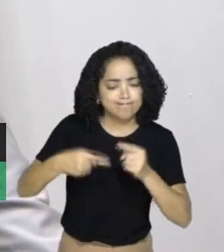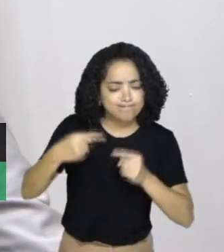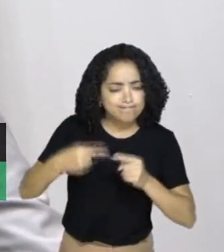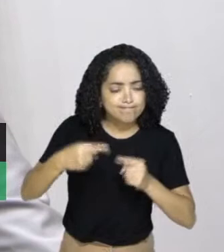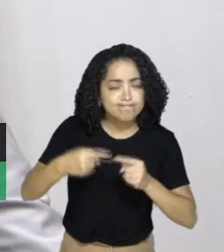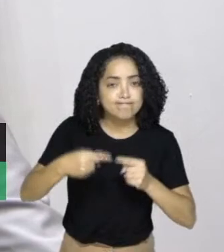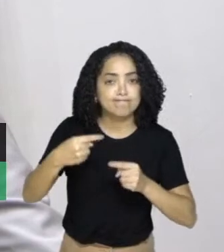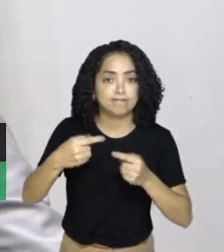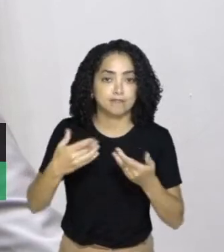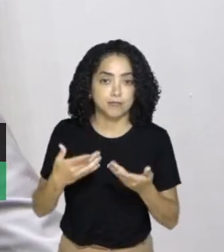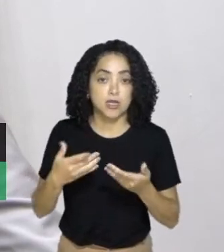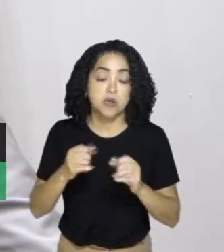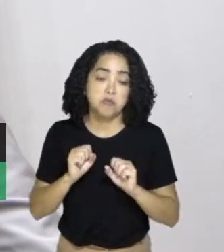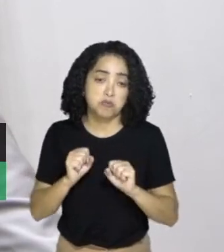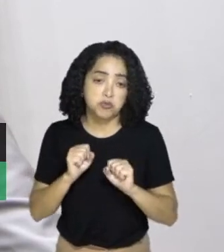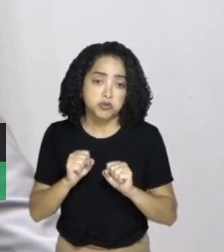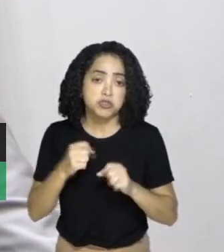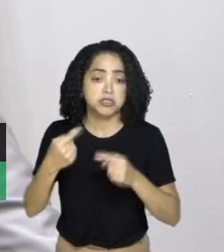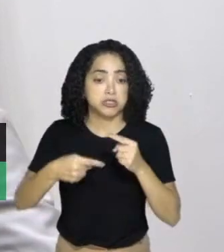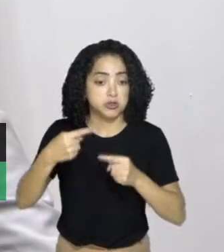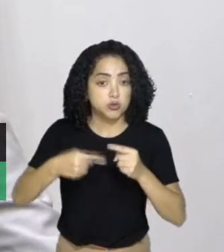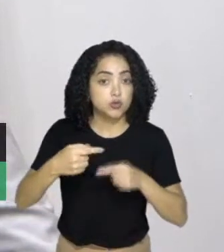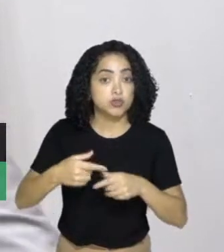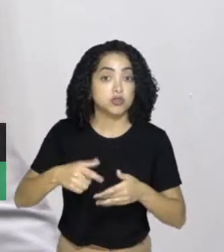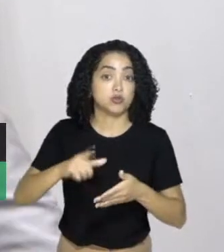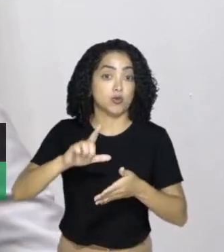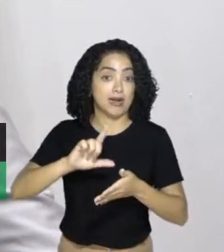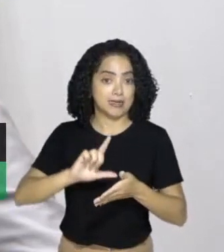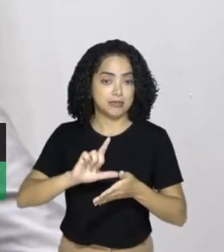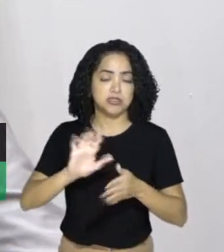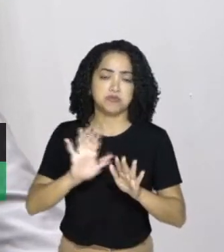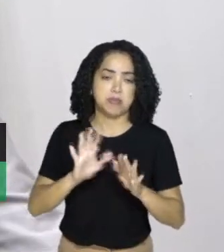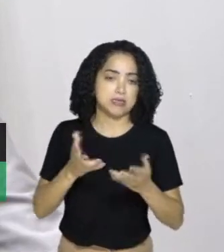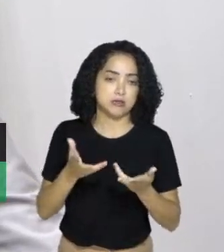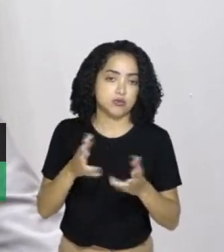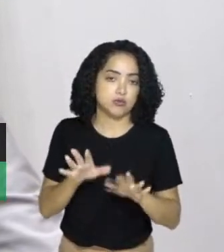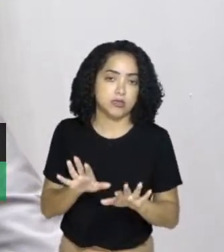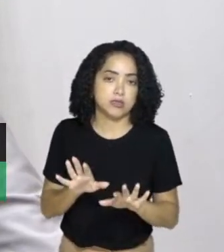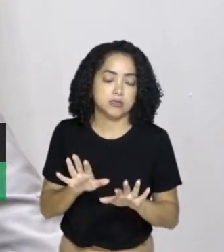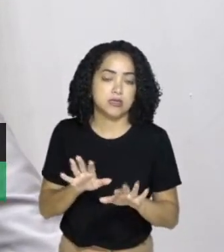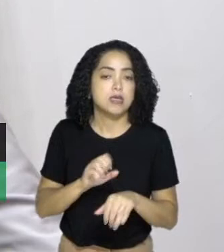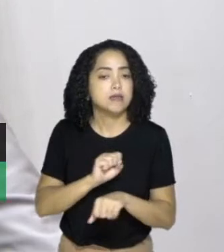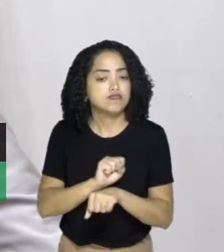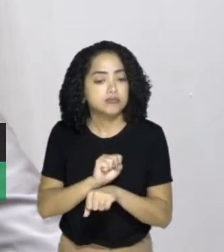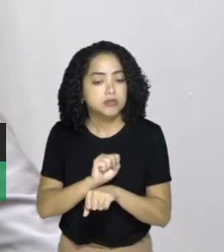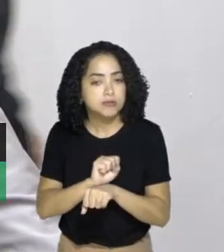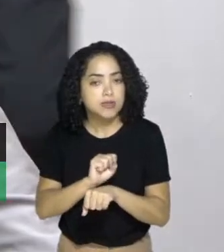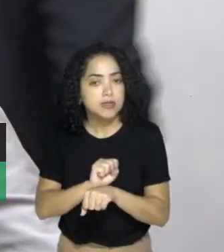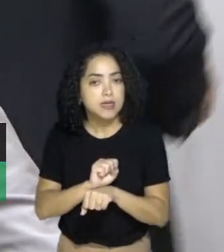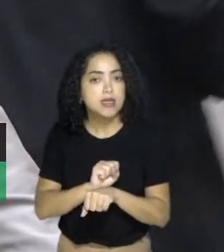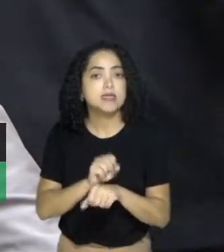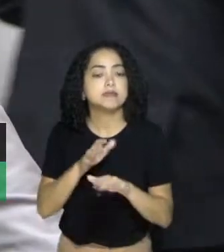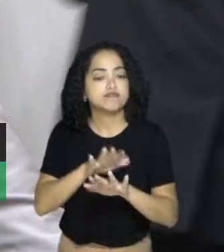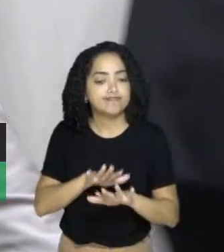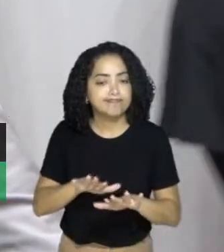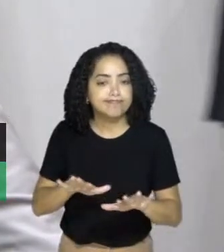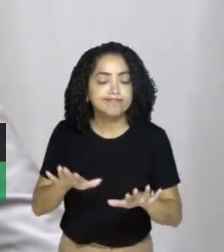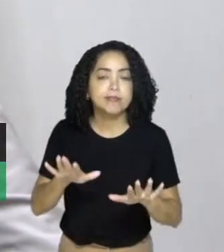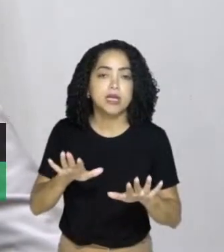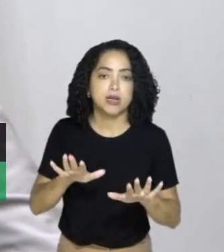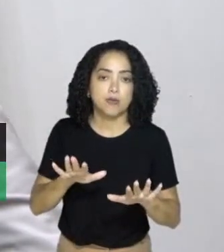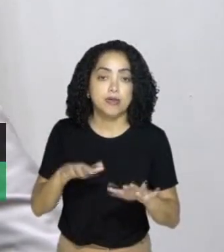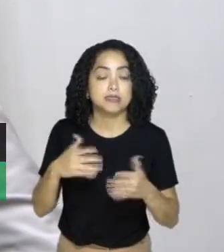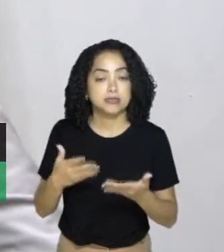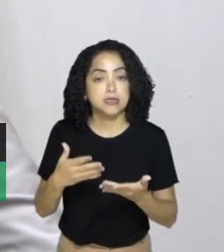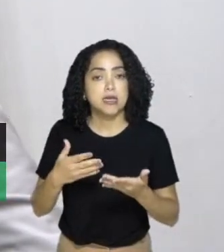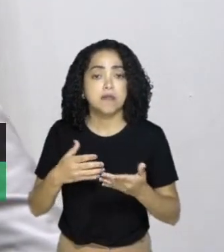Eu poderia ter abordado esse assunto antes, não quis fazê-lo, porque eu esperei com que a coisa sedimentasse, para a gente